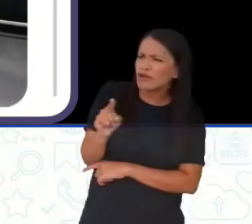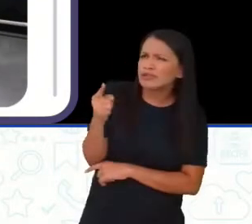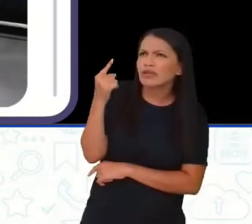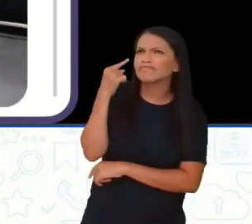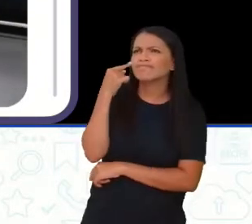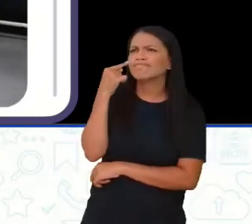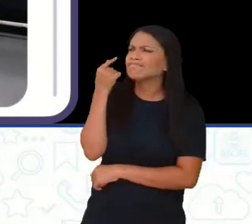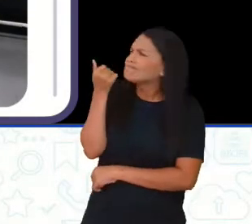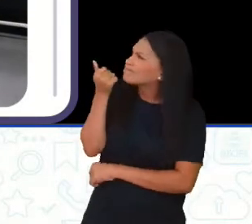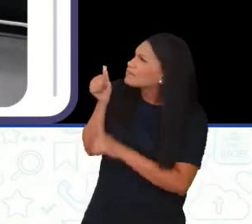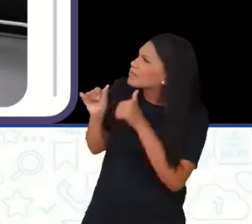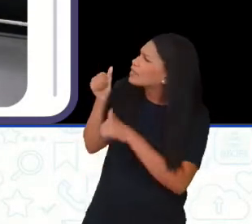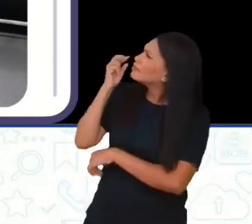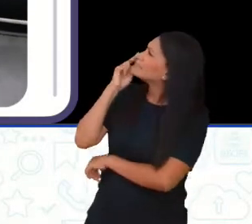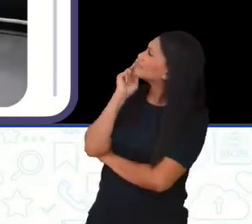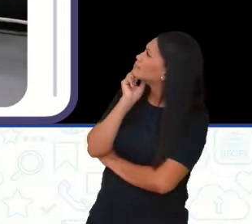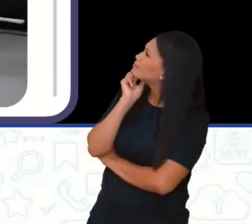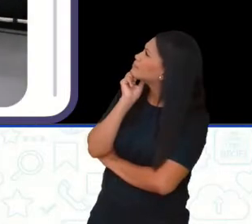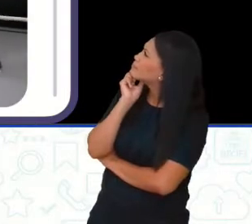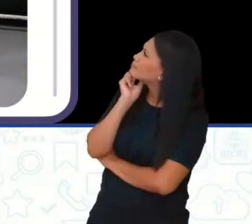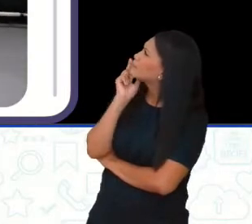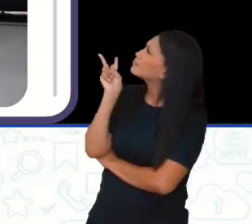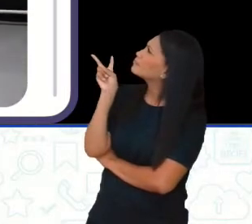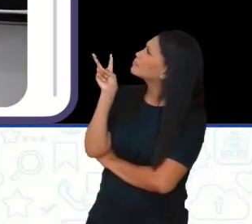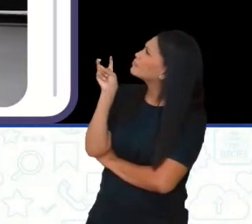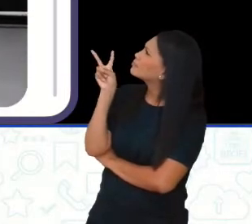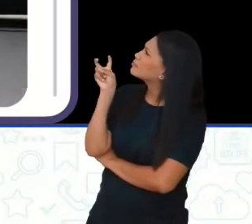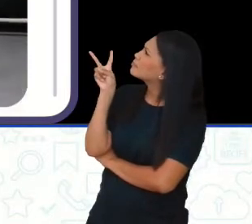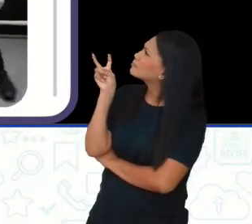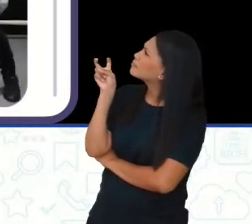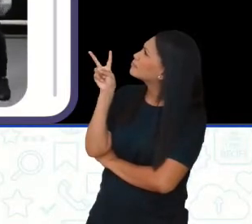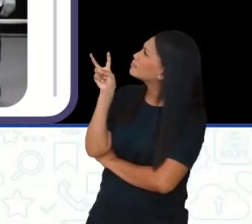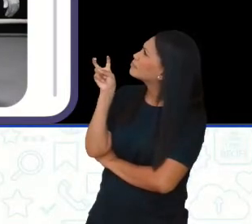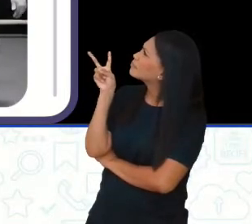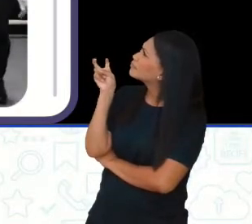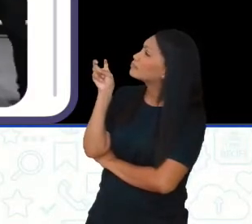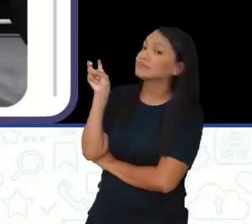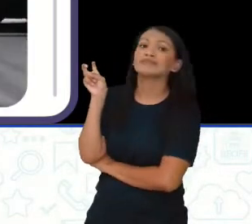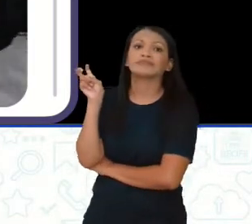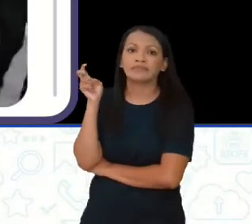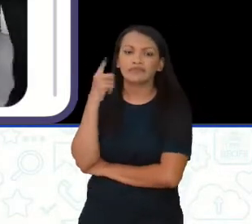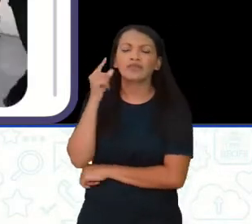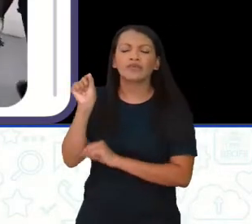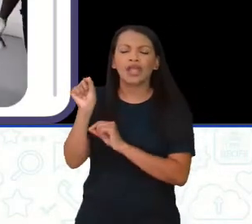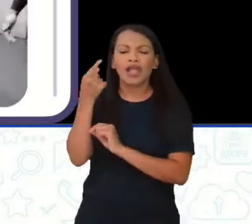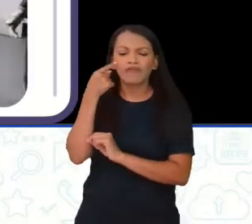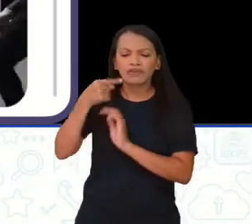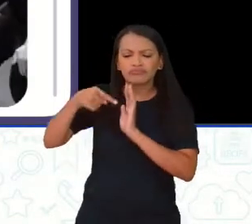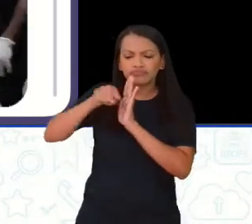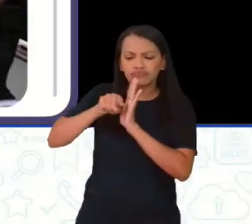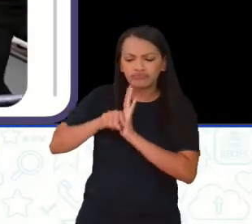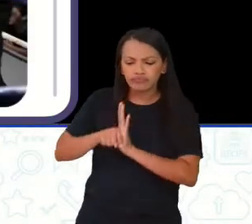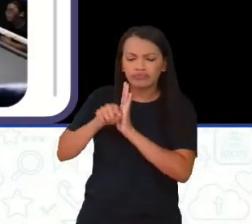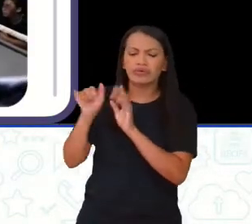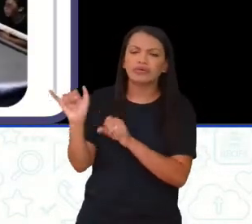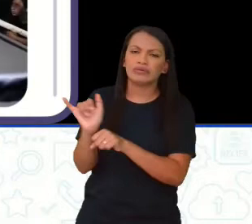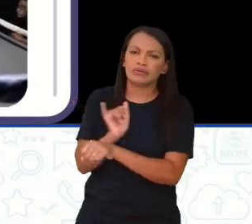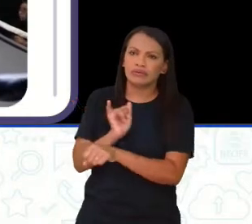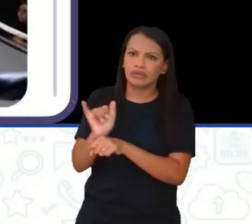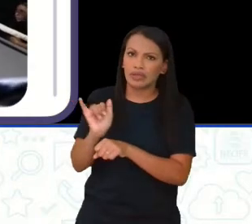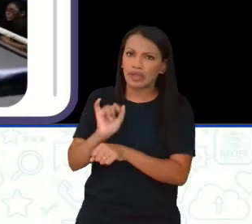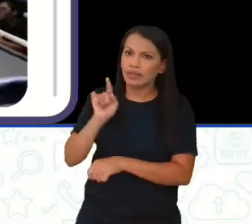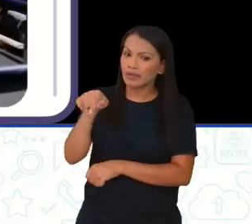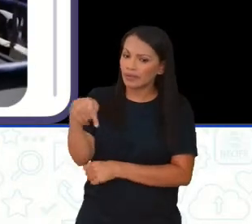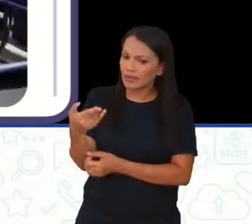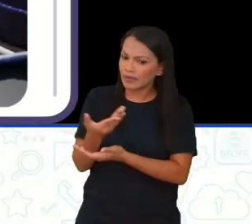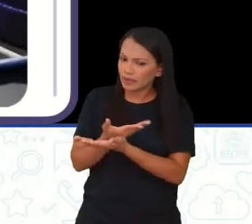Porque a estratégia, né, a tática, ela tá montada antes de você começar a luta. Mas depois que você